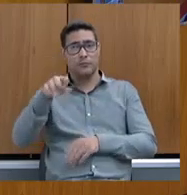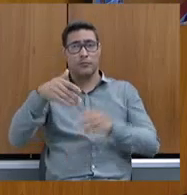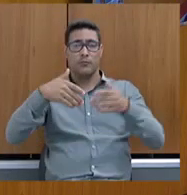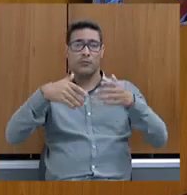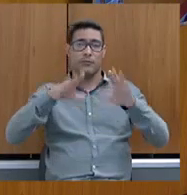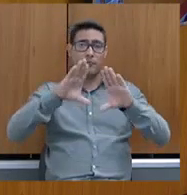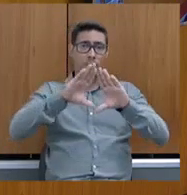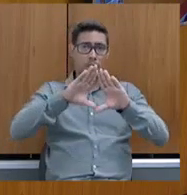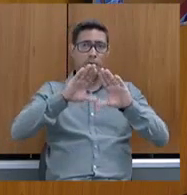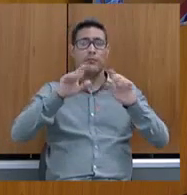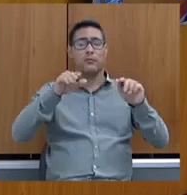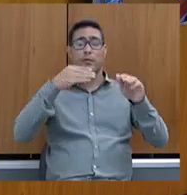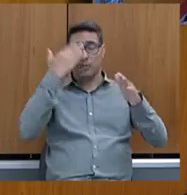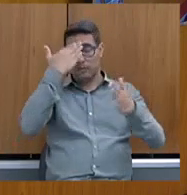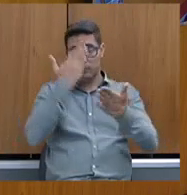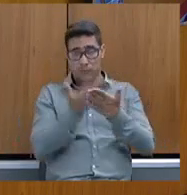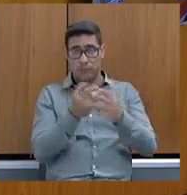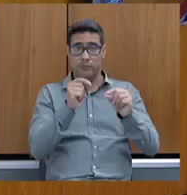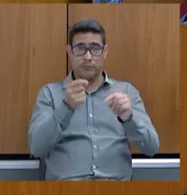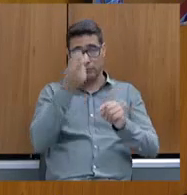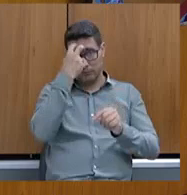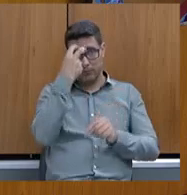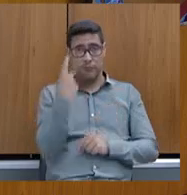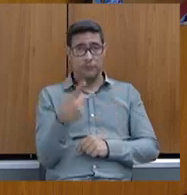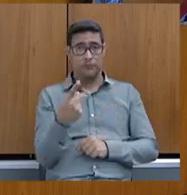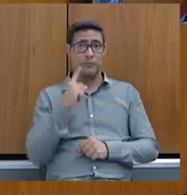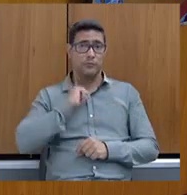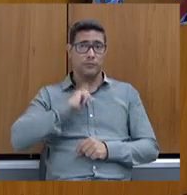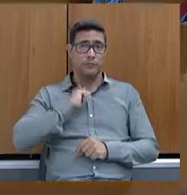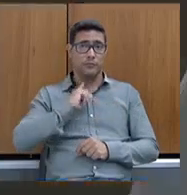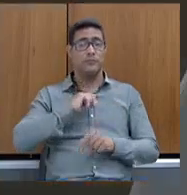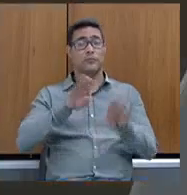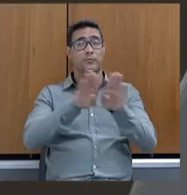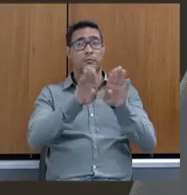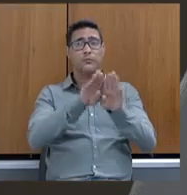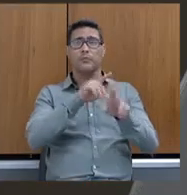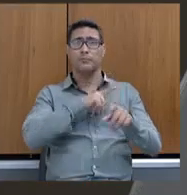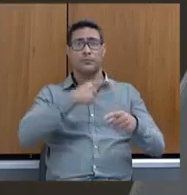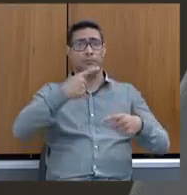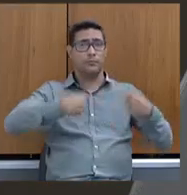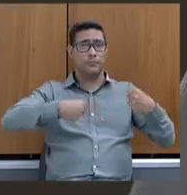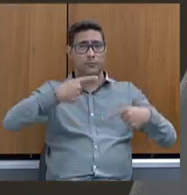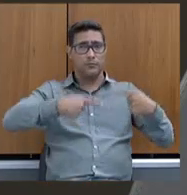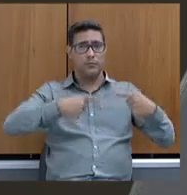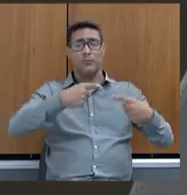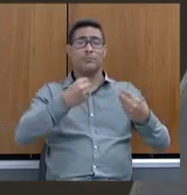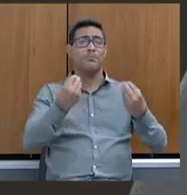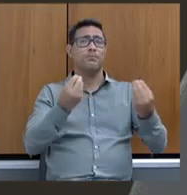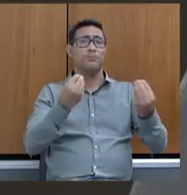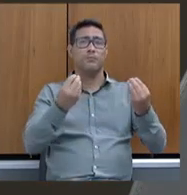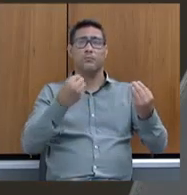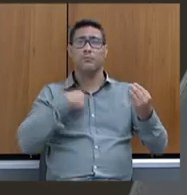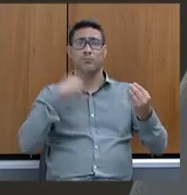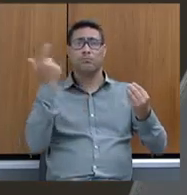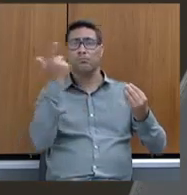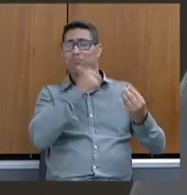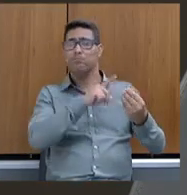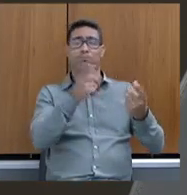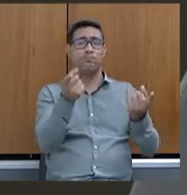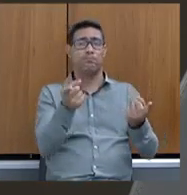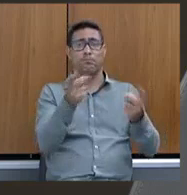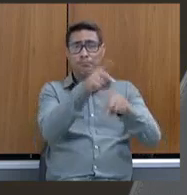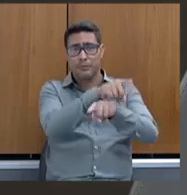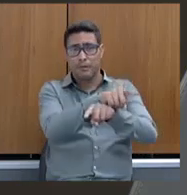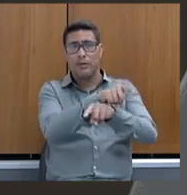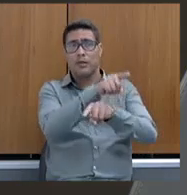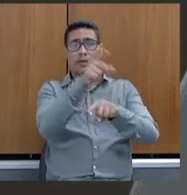acreditam também nessa política da cultura de Minas Gerais Como de fato uma política que seja pra gente reverter essa ordem e isso